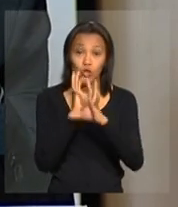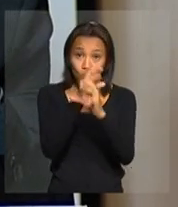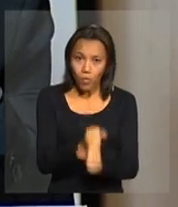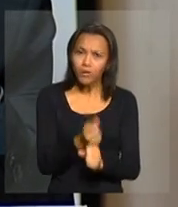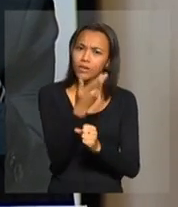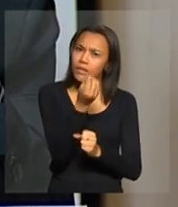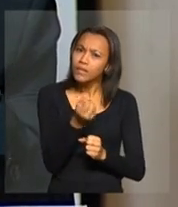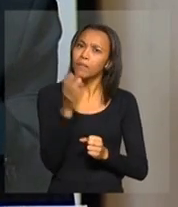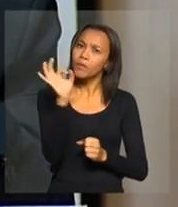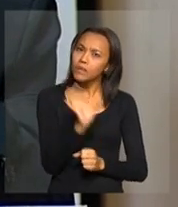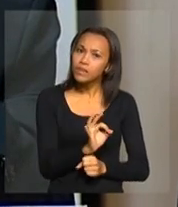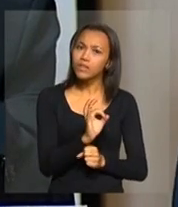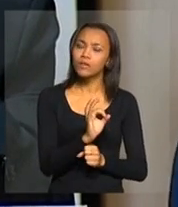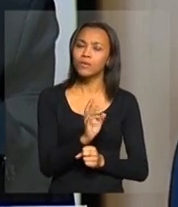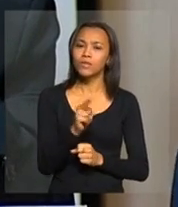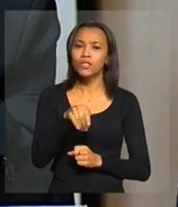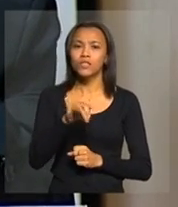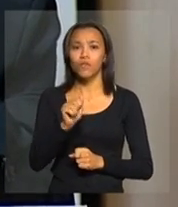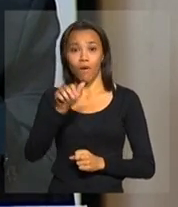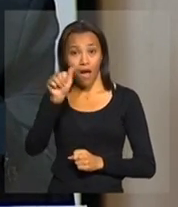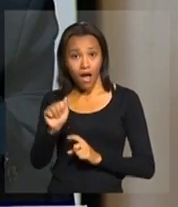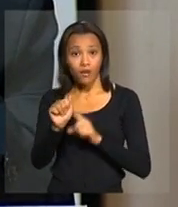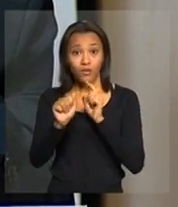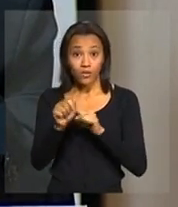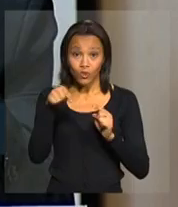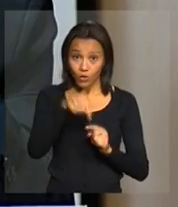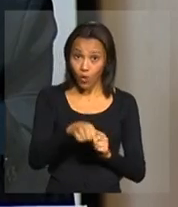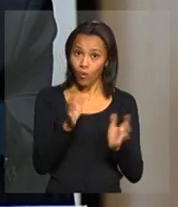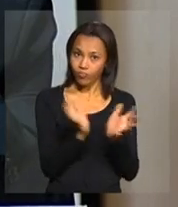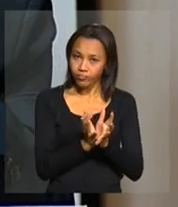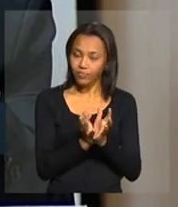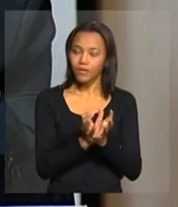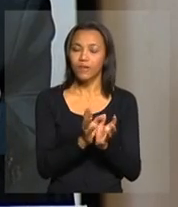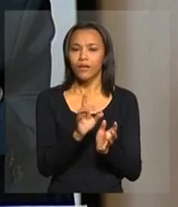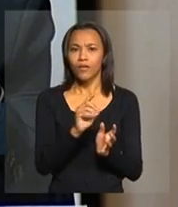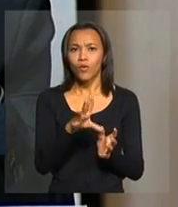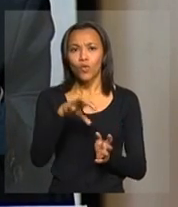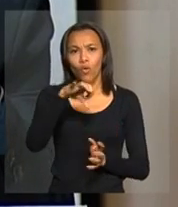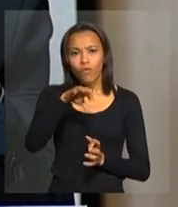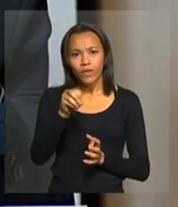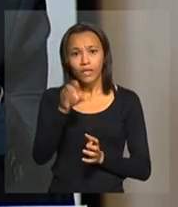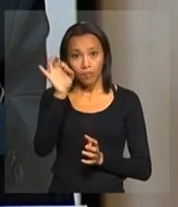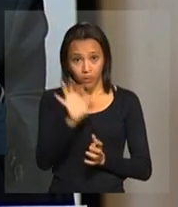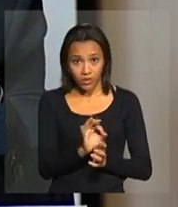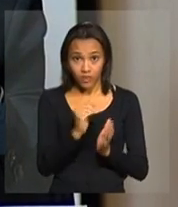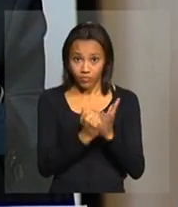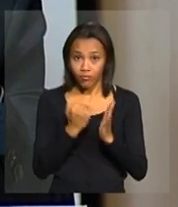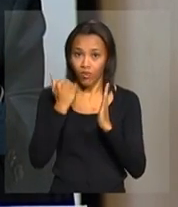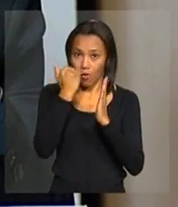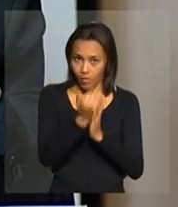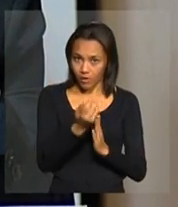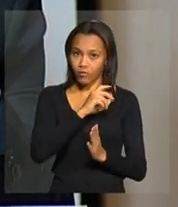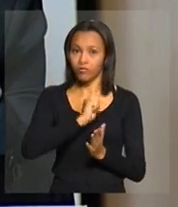60% do nível A, só o transplante renal, o Ministério da Saúde aporta 90%